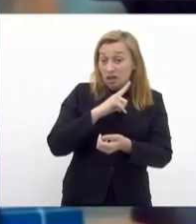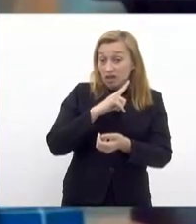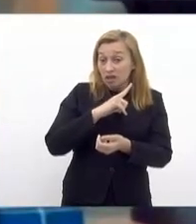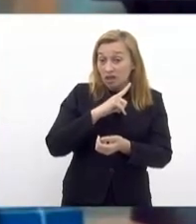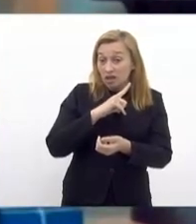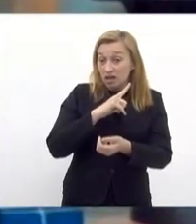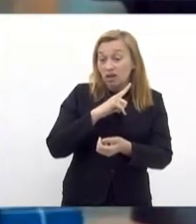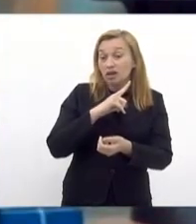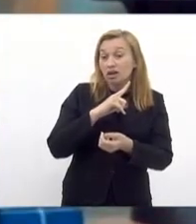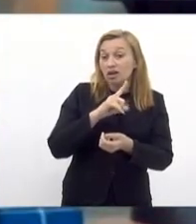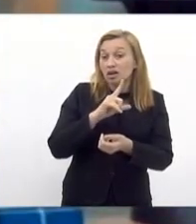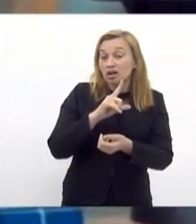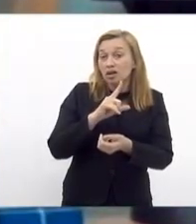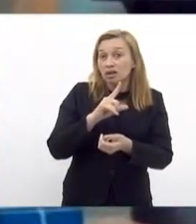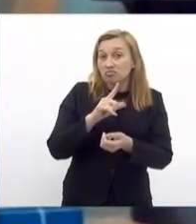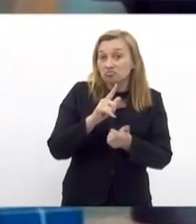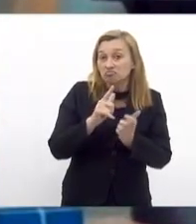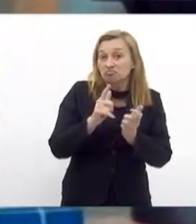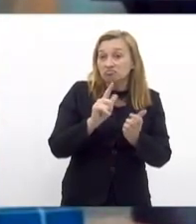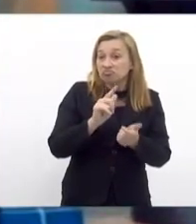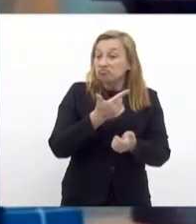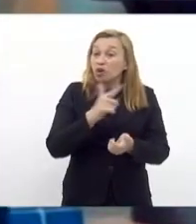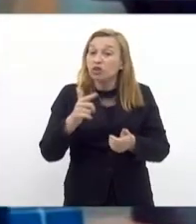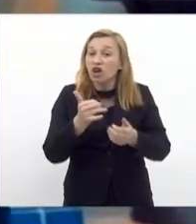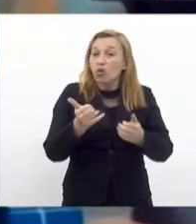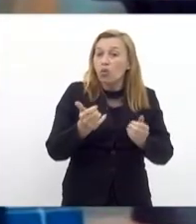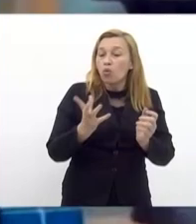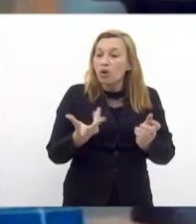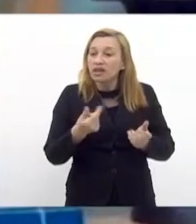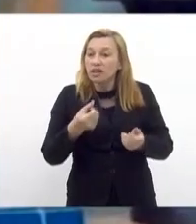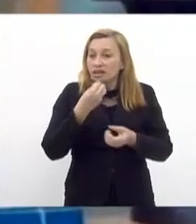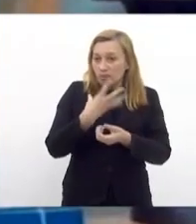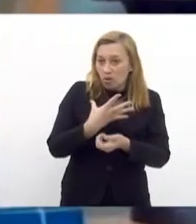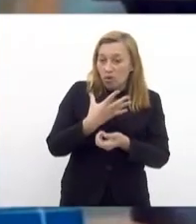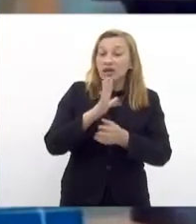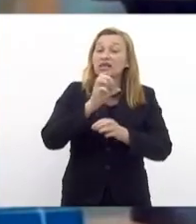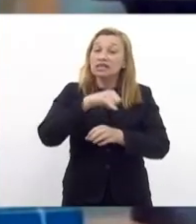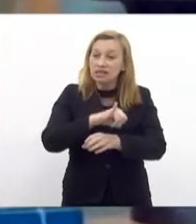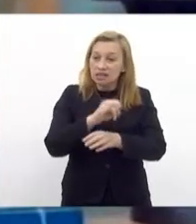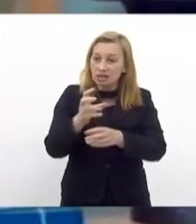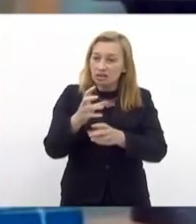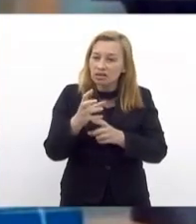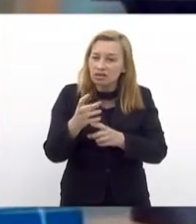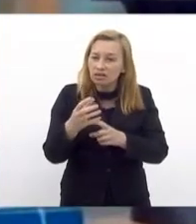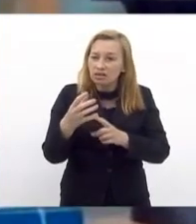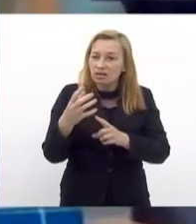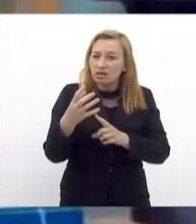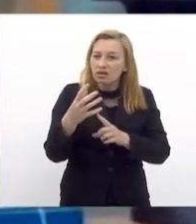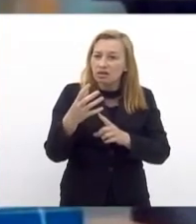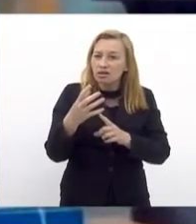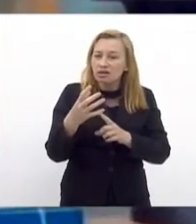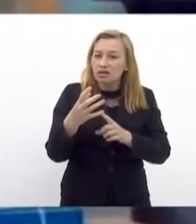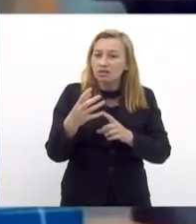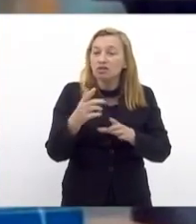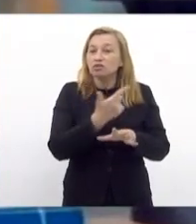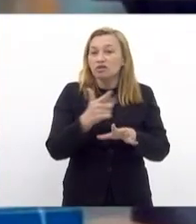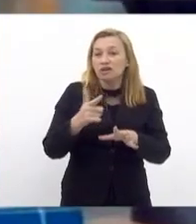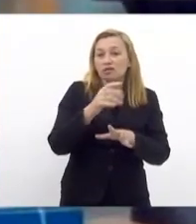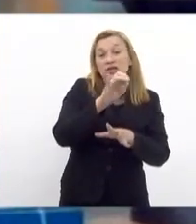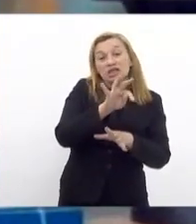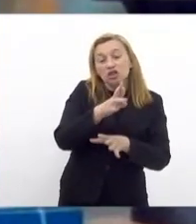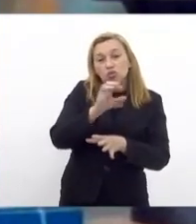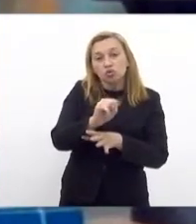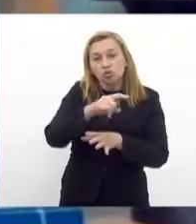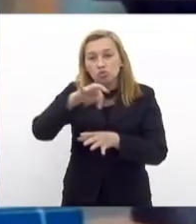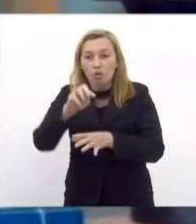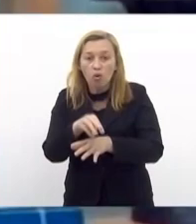eventualmente houvesse um aumento substancial das atividades para o Santos Dumont, ele não suportará e ele não